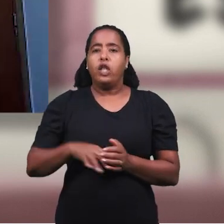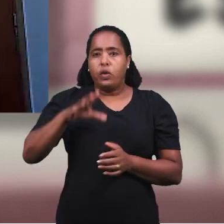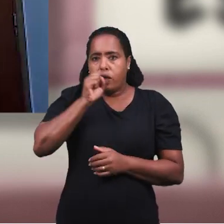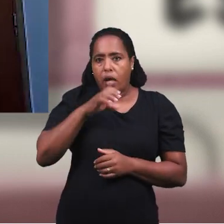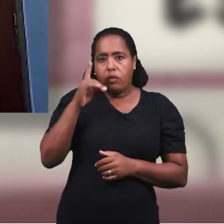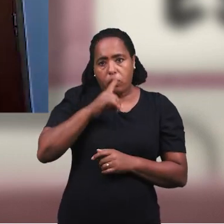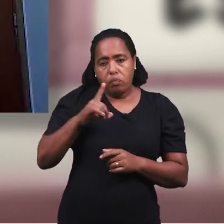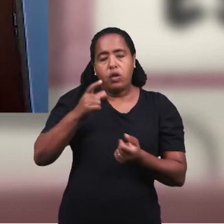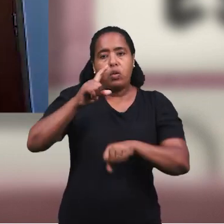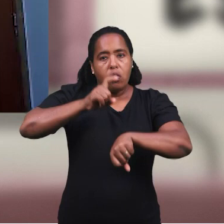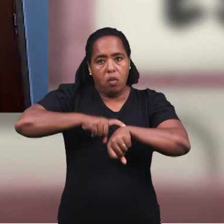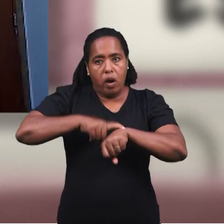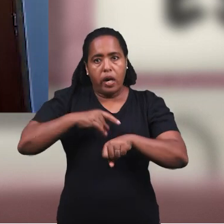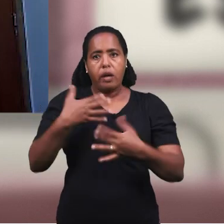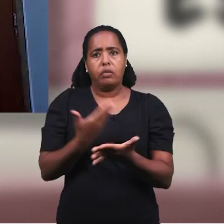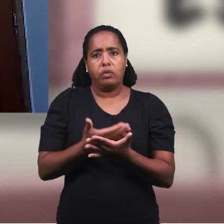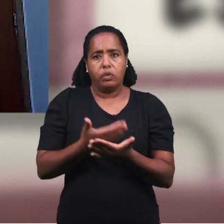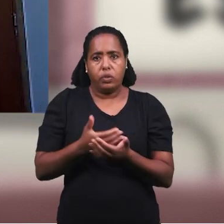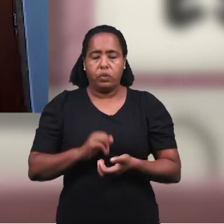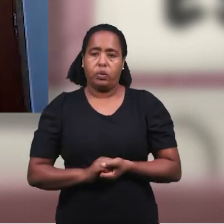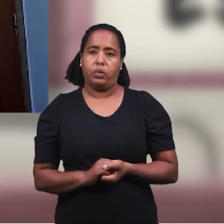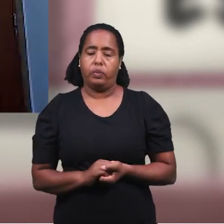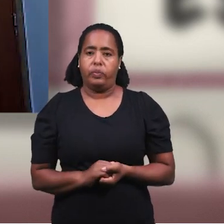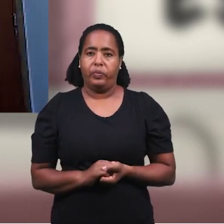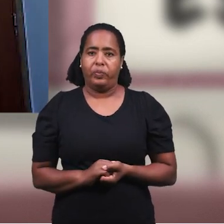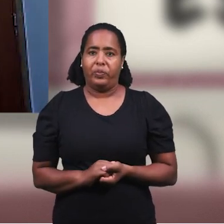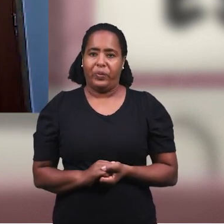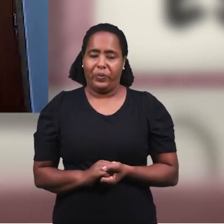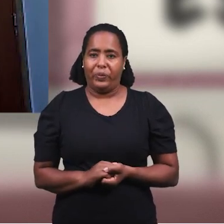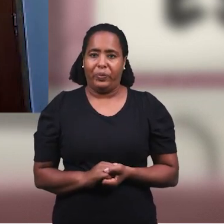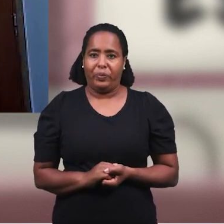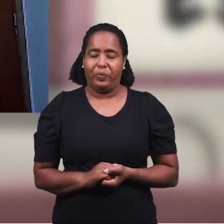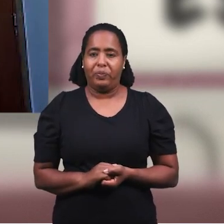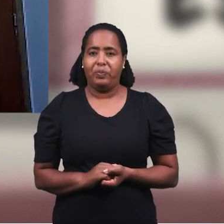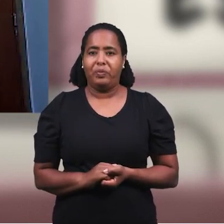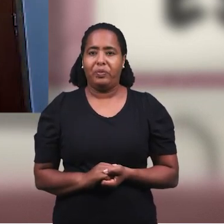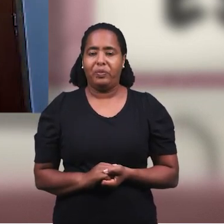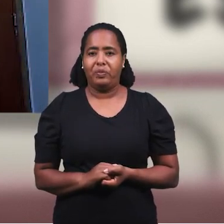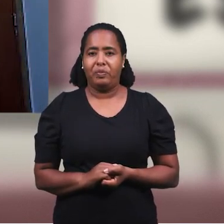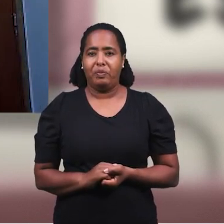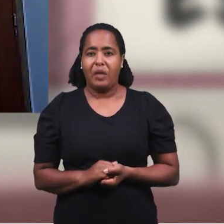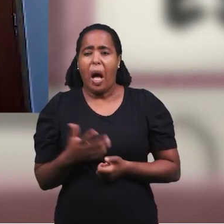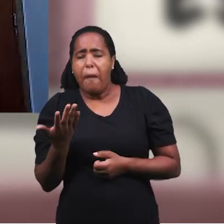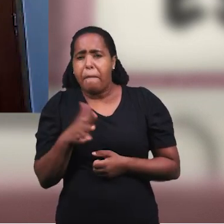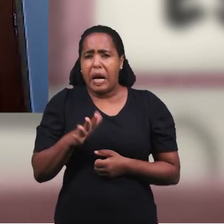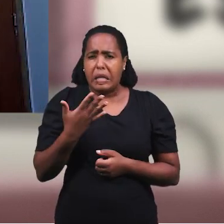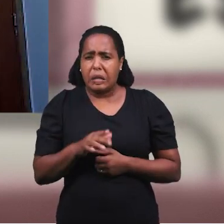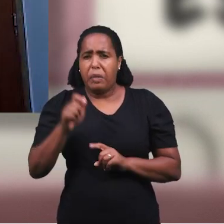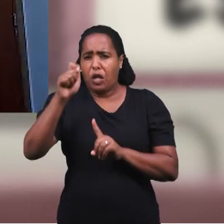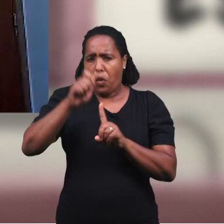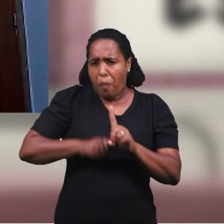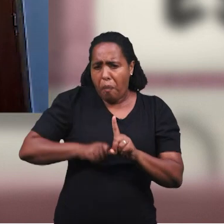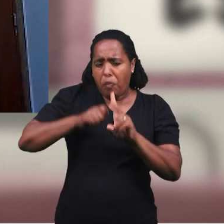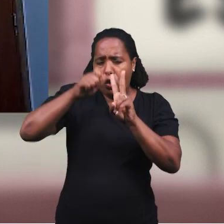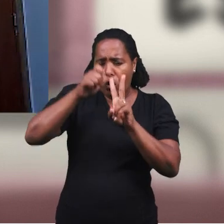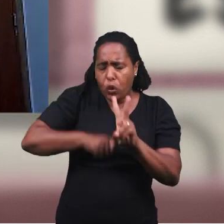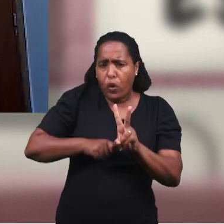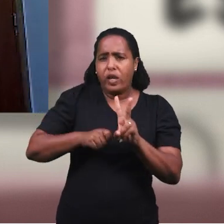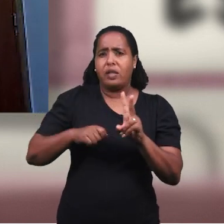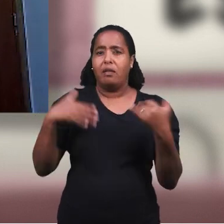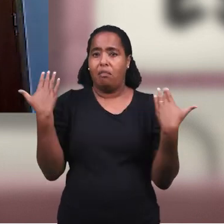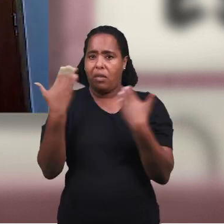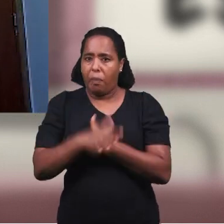de estudo. E é importante dizer também que, faltando mais ou menos 2 meses para a prova, eu comecei